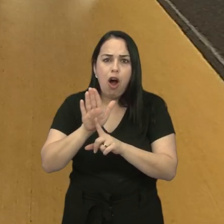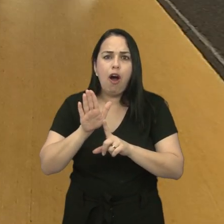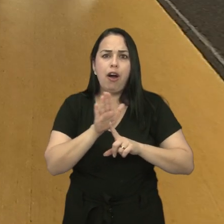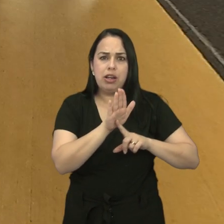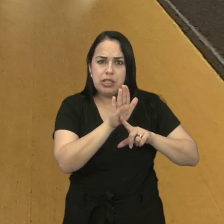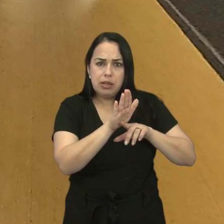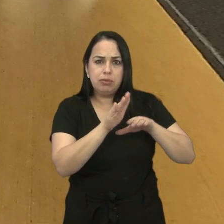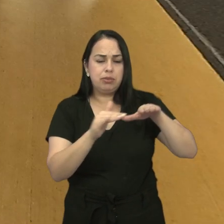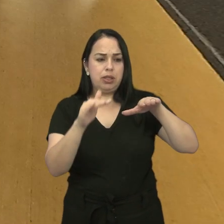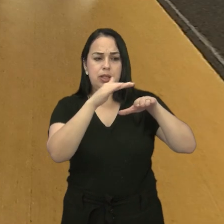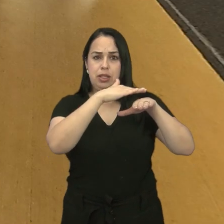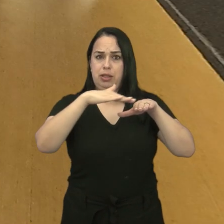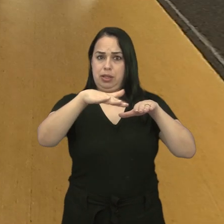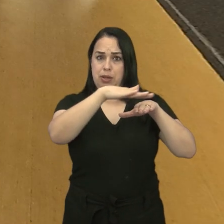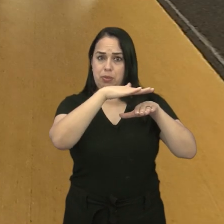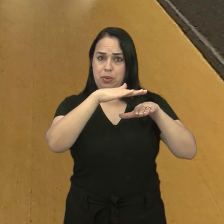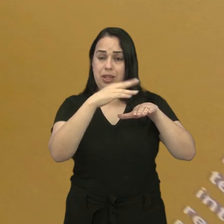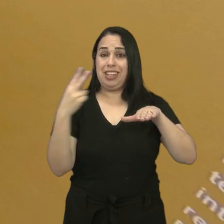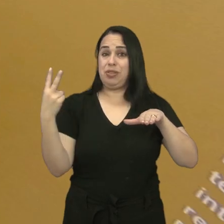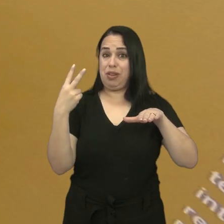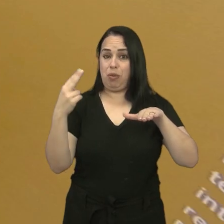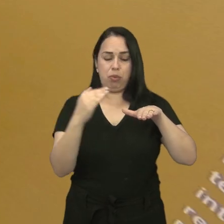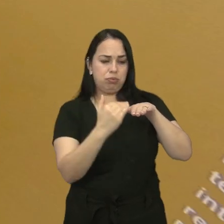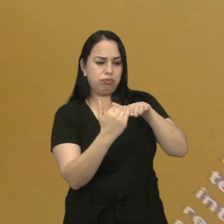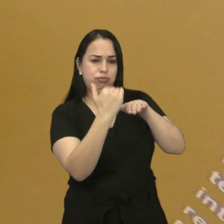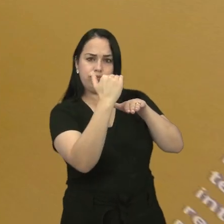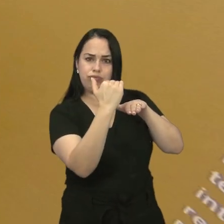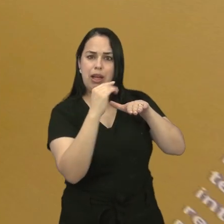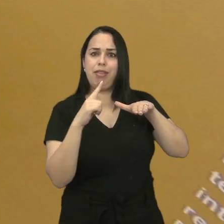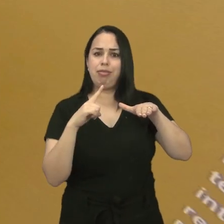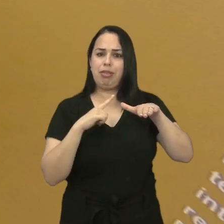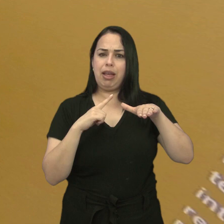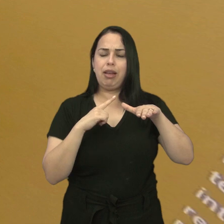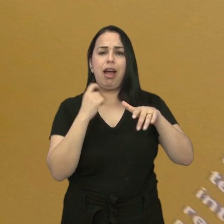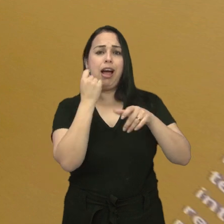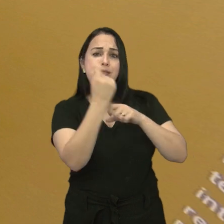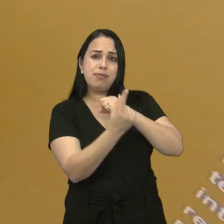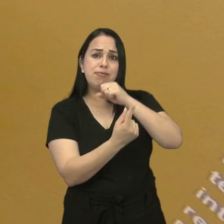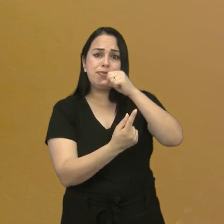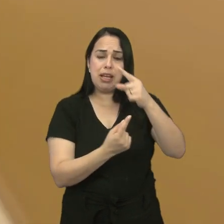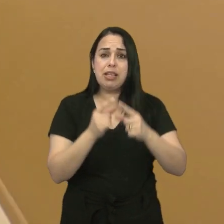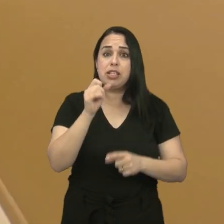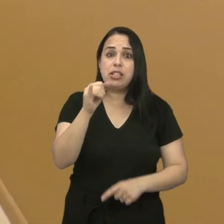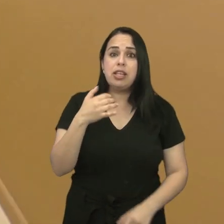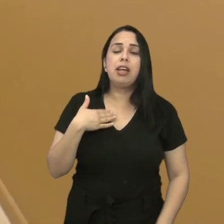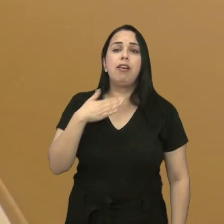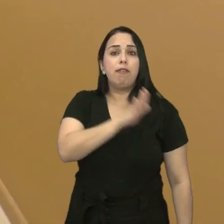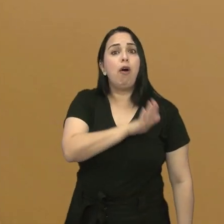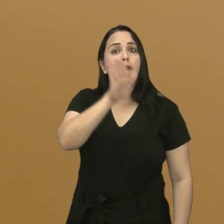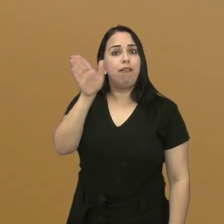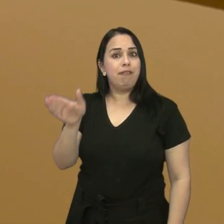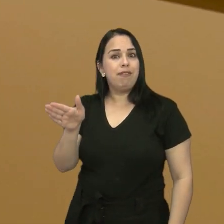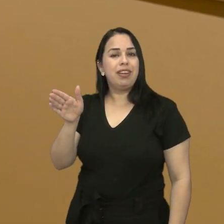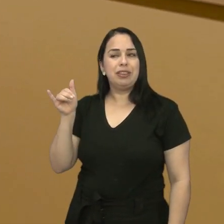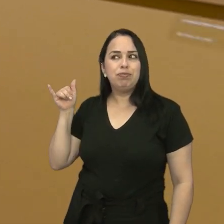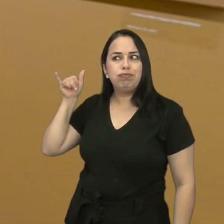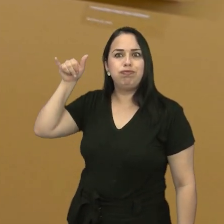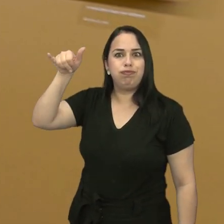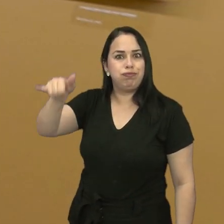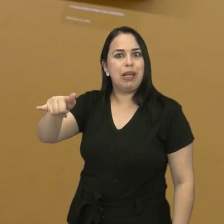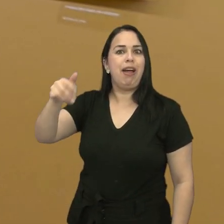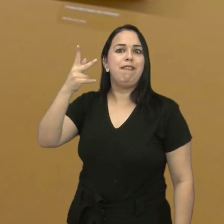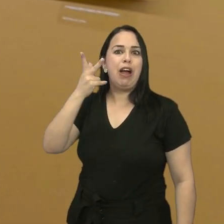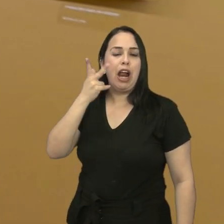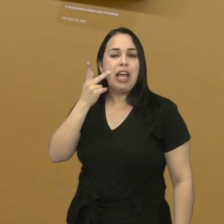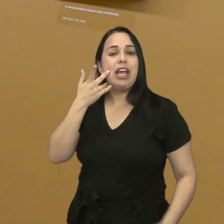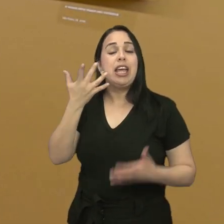as galerias com mostras de longa duração e no segundo andar exibições temporárias. Se um dia você estiver em Fortaleza e